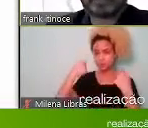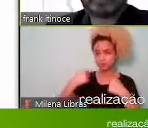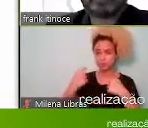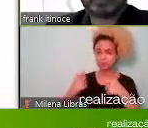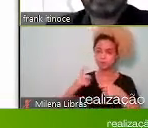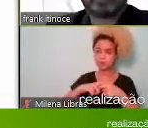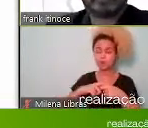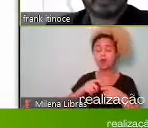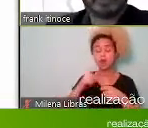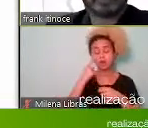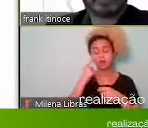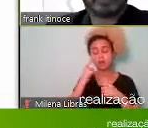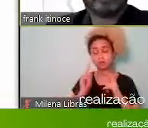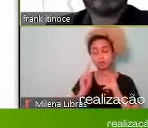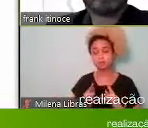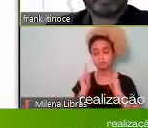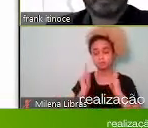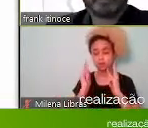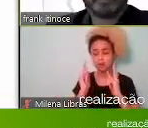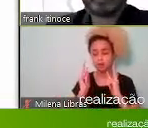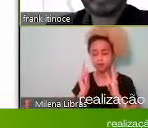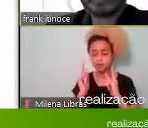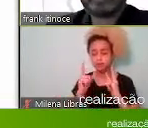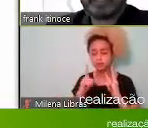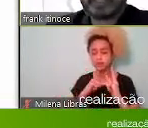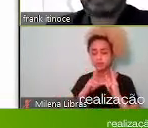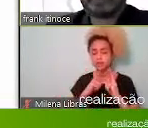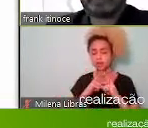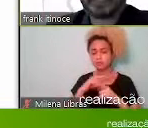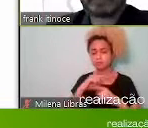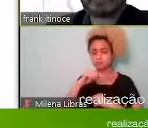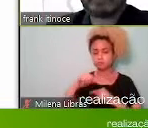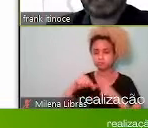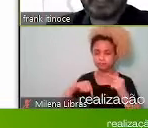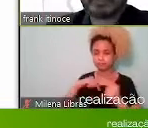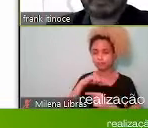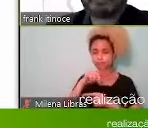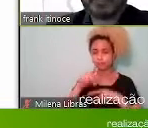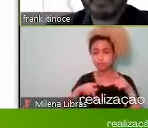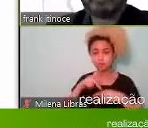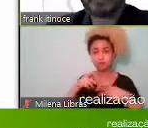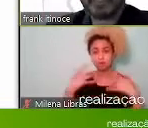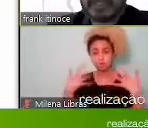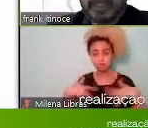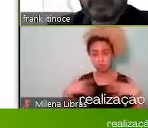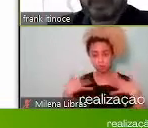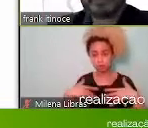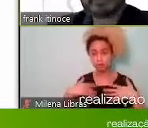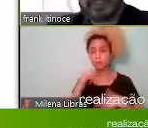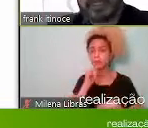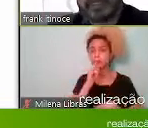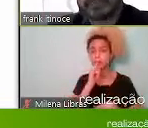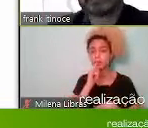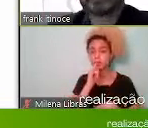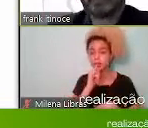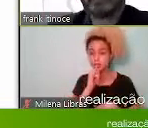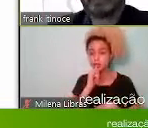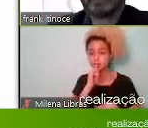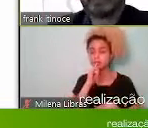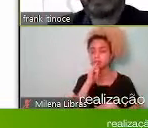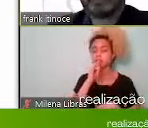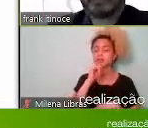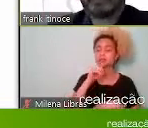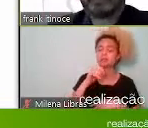uma ocupação uma rotatividade de população muito grande. Por exemplo, estádios,